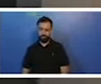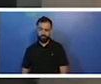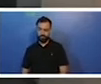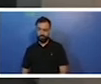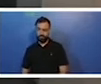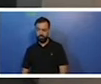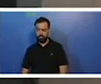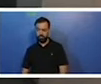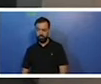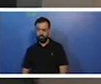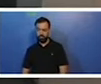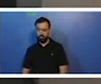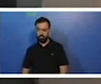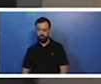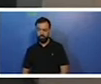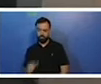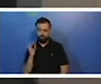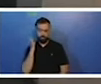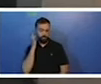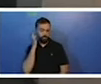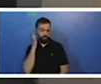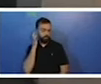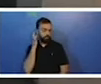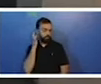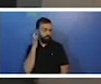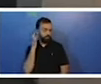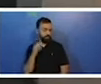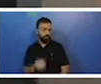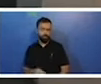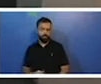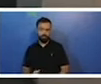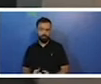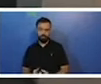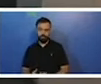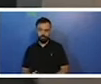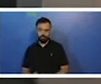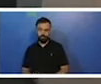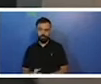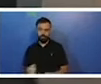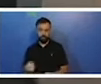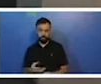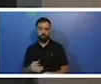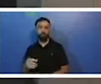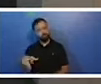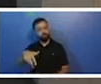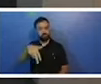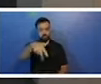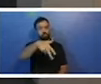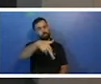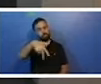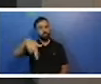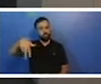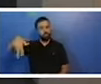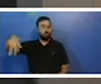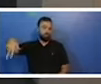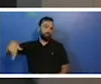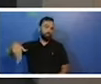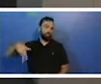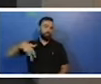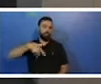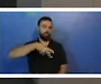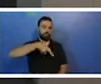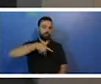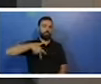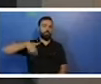do pré-pago Zig Zag passando meio chegou no final começa de novo passando